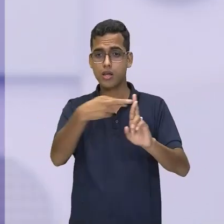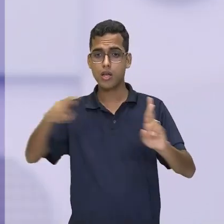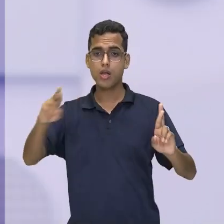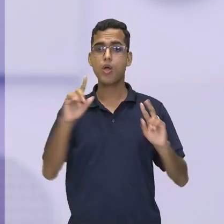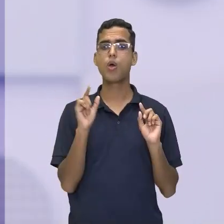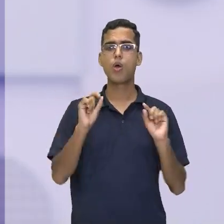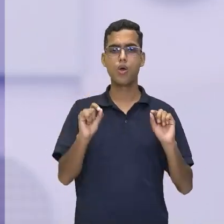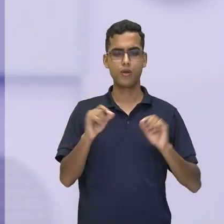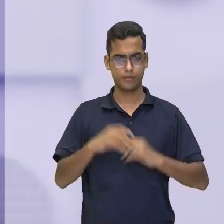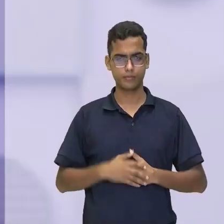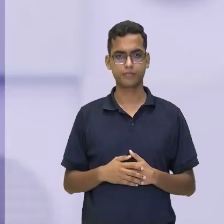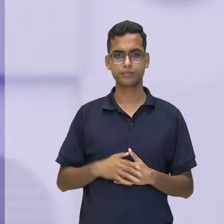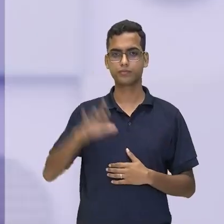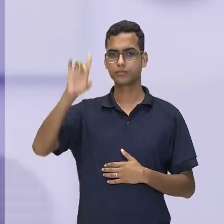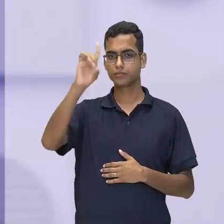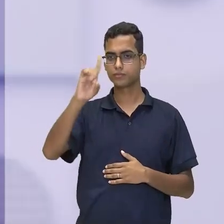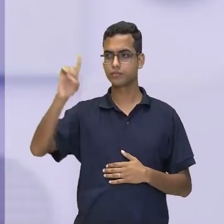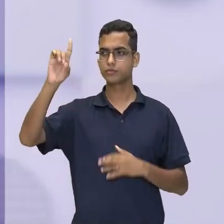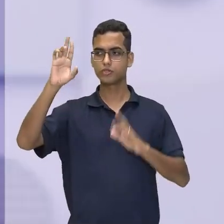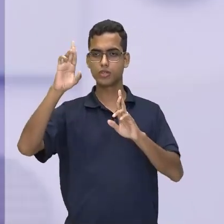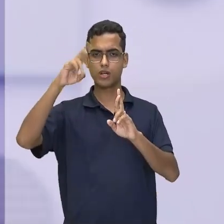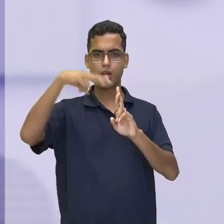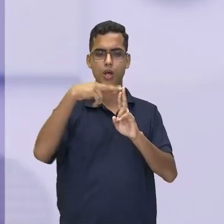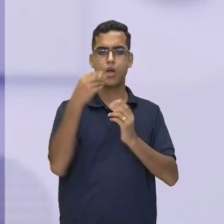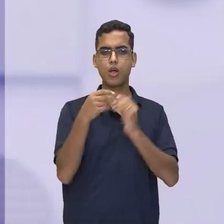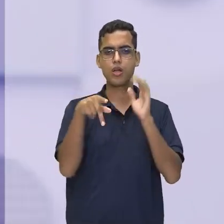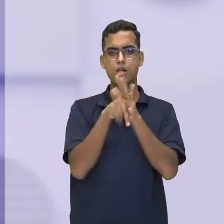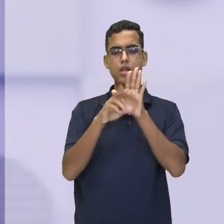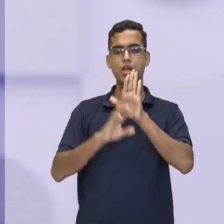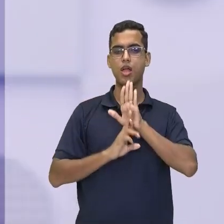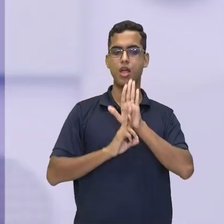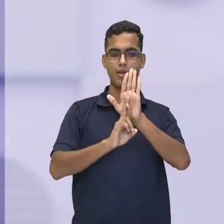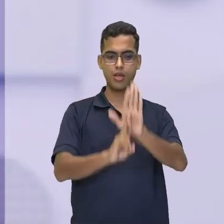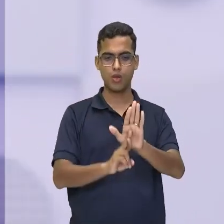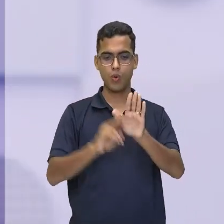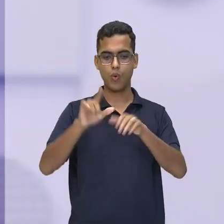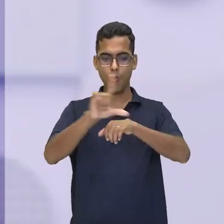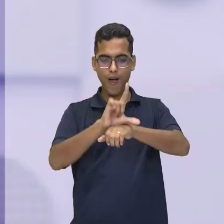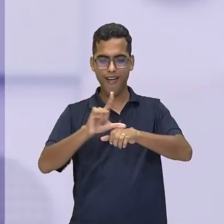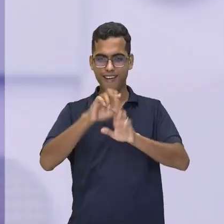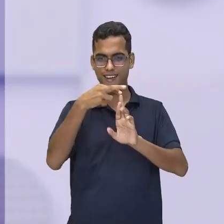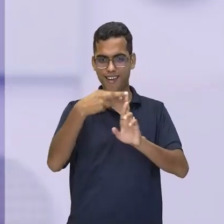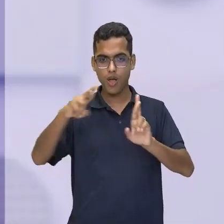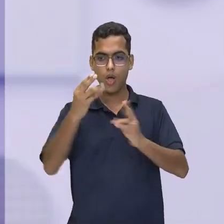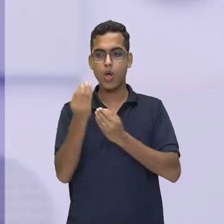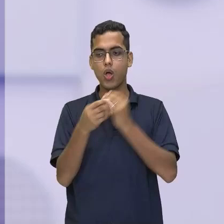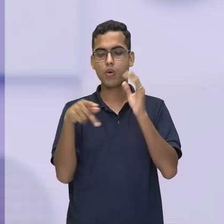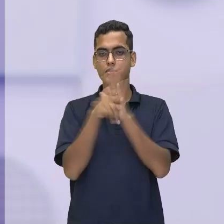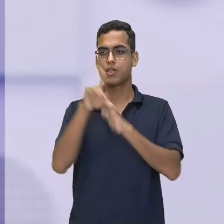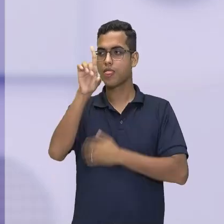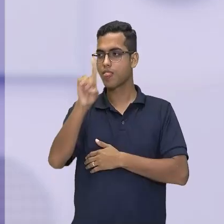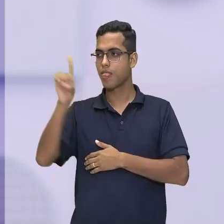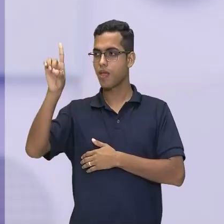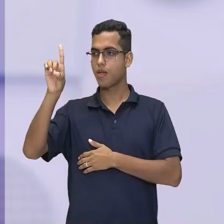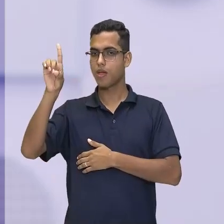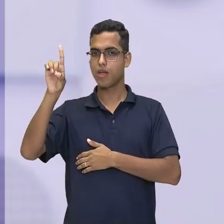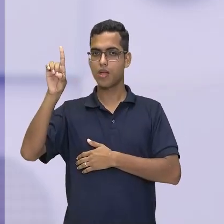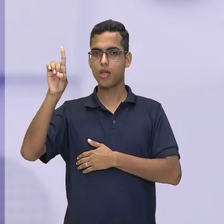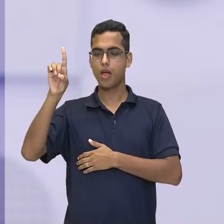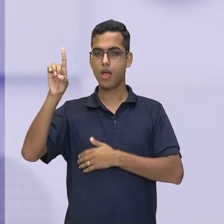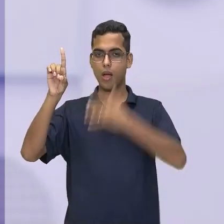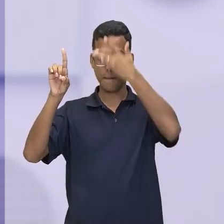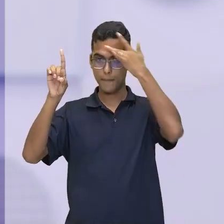Ele é referenciado como representante da divindade para aquela comunidade. Aí a